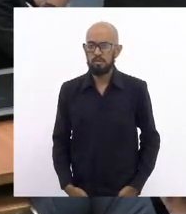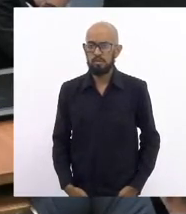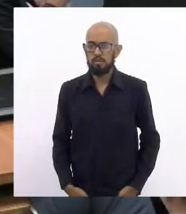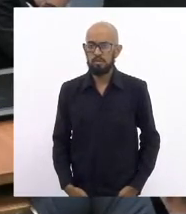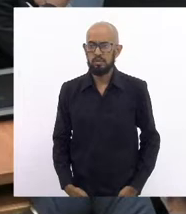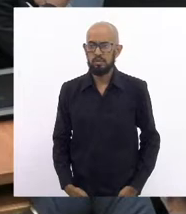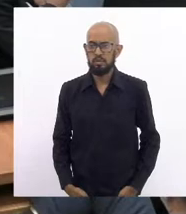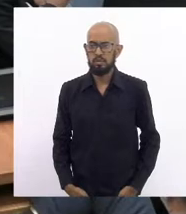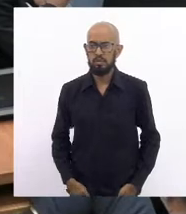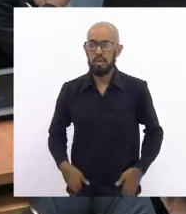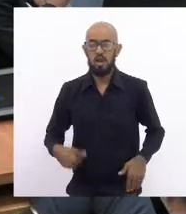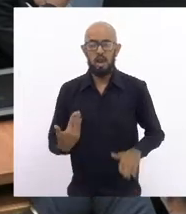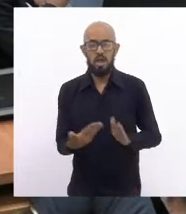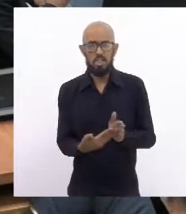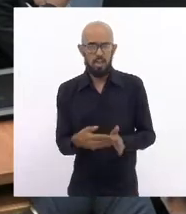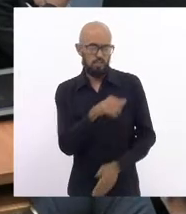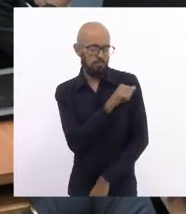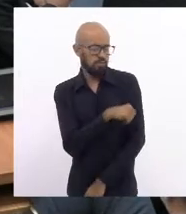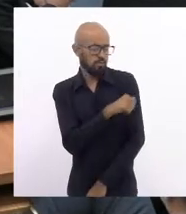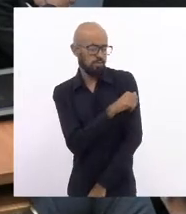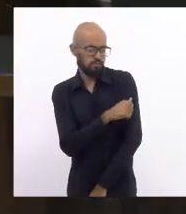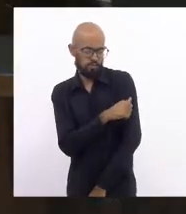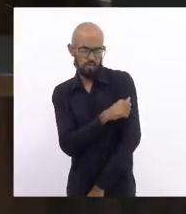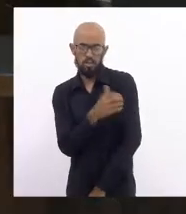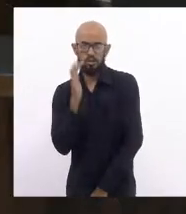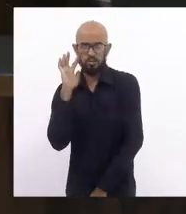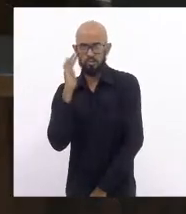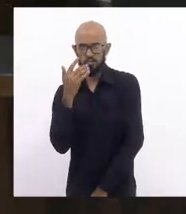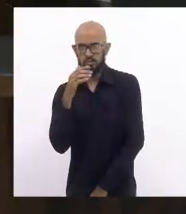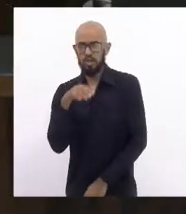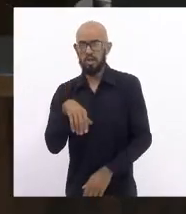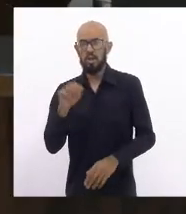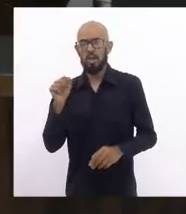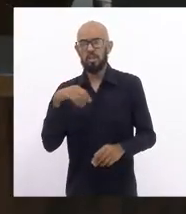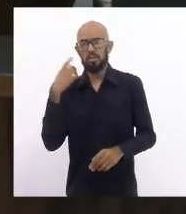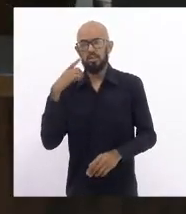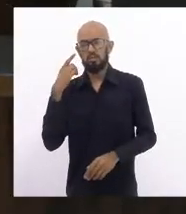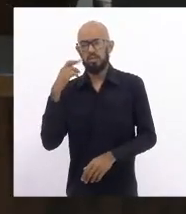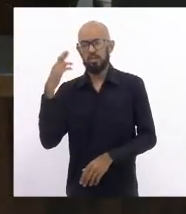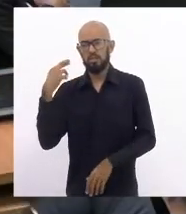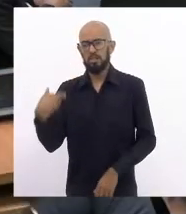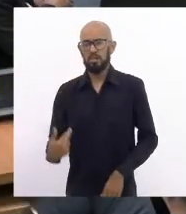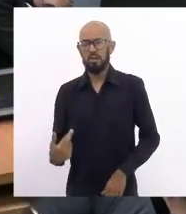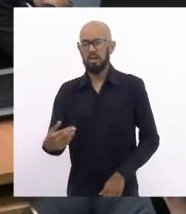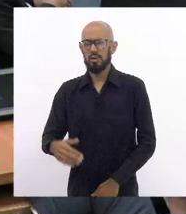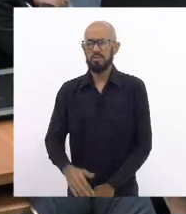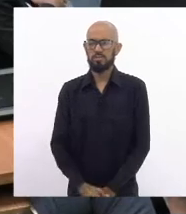Enquanto a deputada enfermeira Rejane se prepara, deputada Renata Souza.